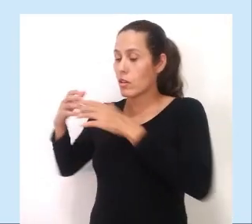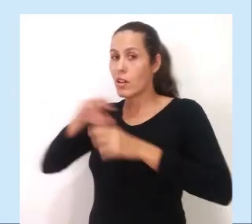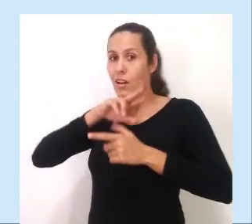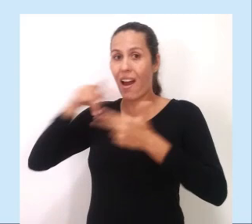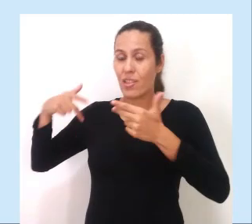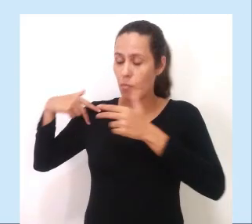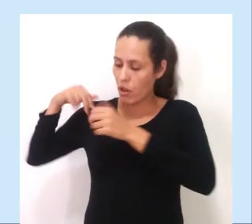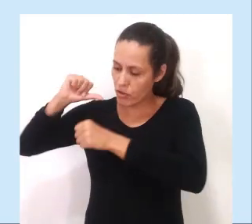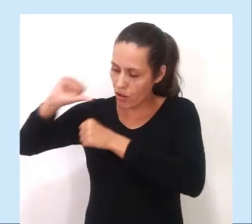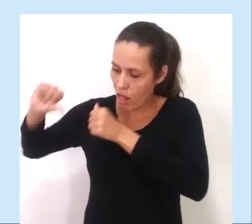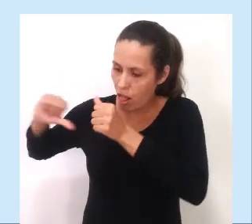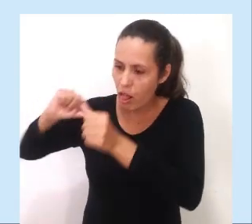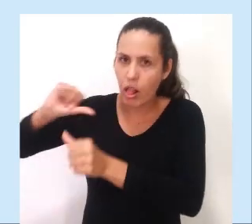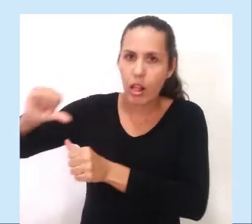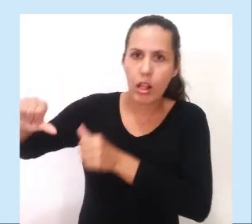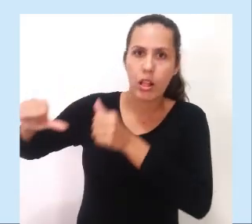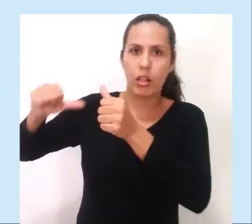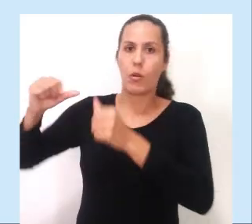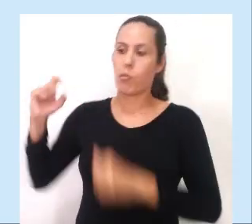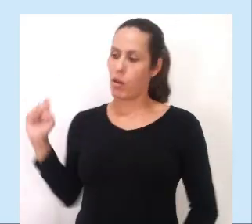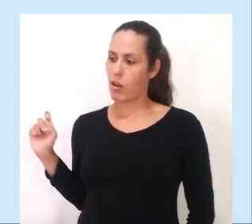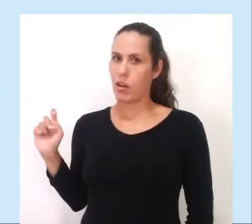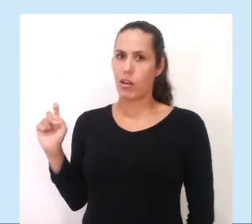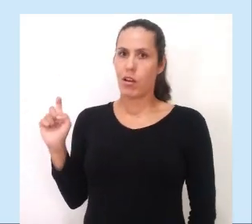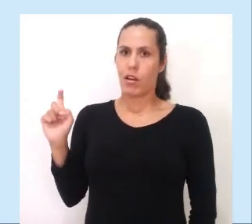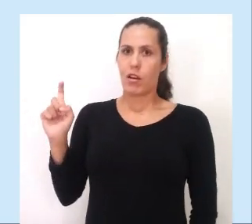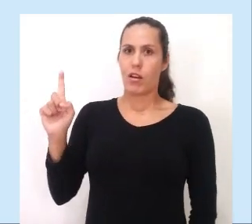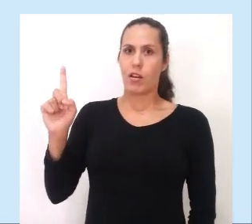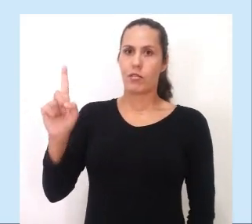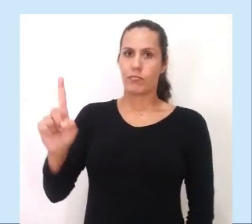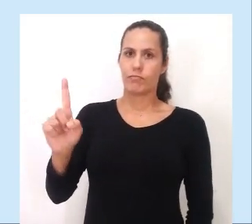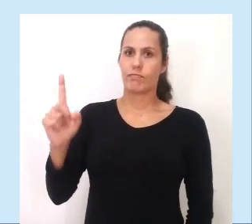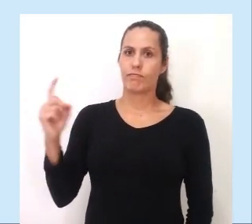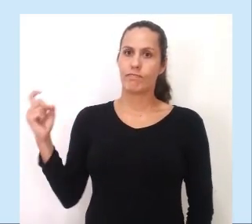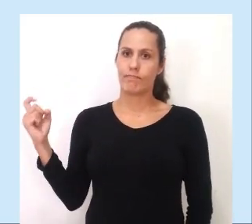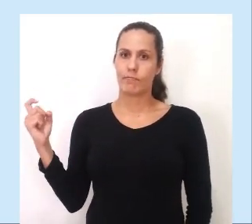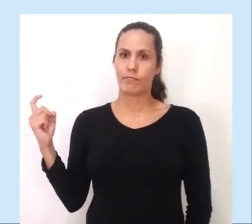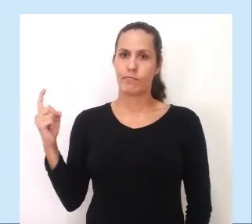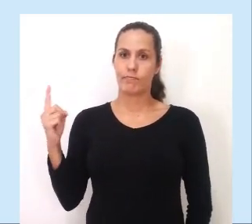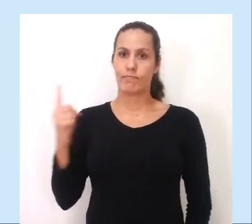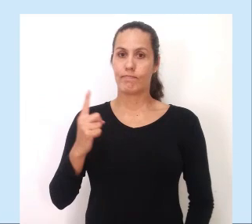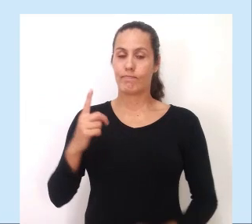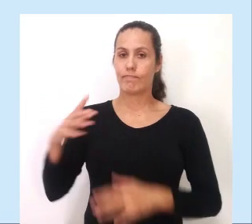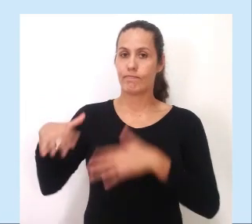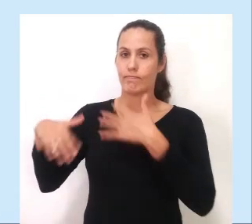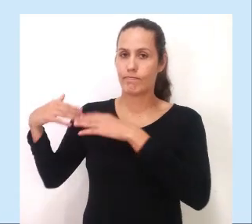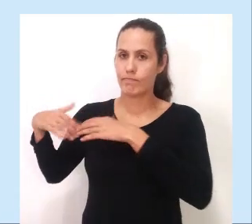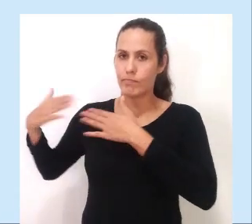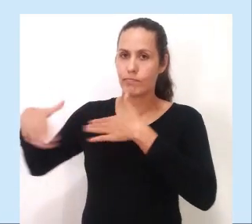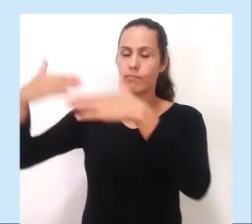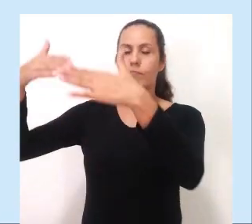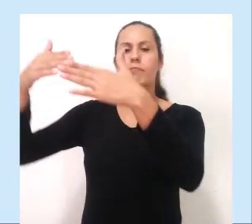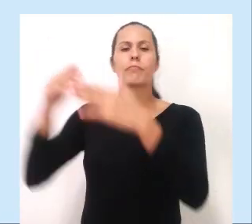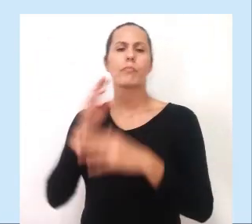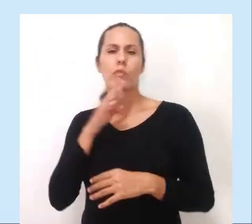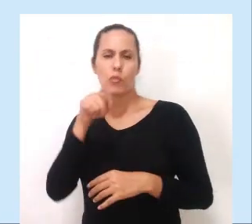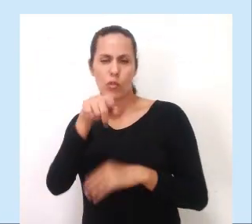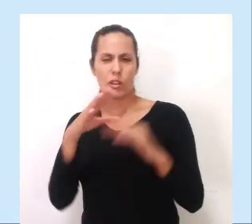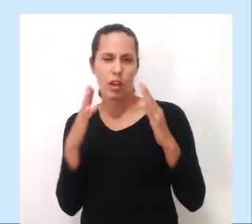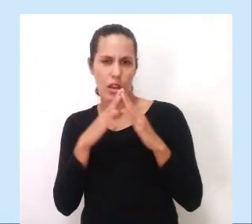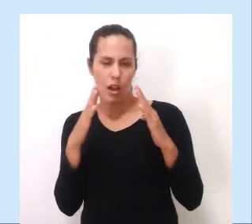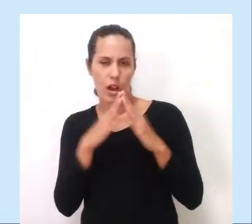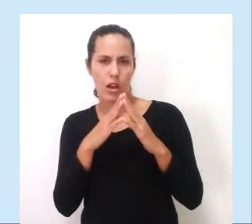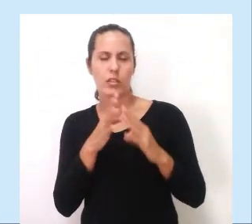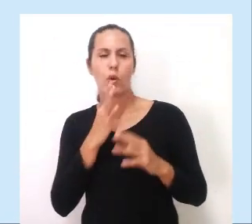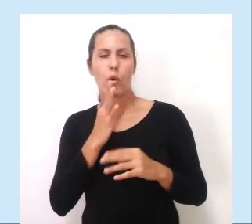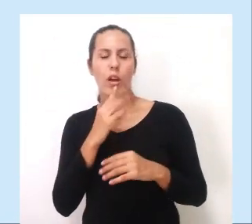diversas evoluções. Alguém de vocês aí de casa já observaram um animal que ele é